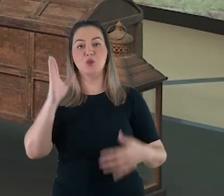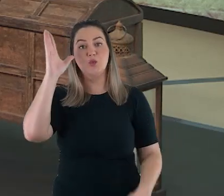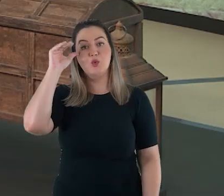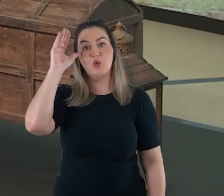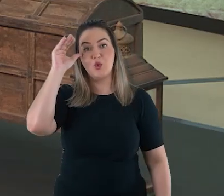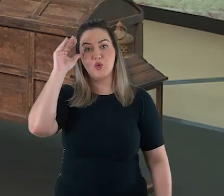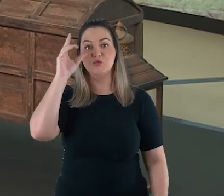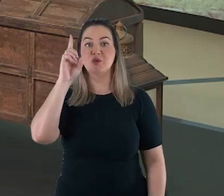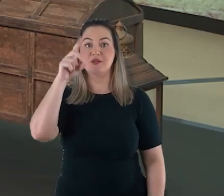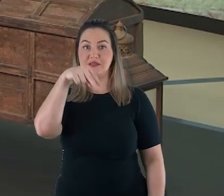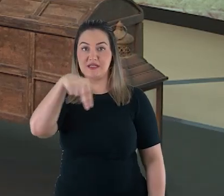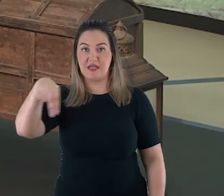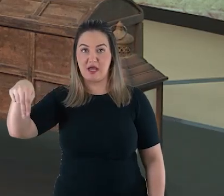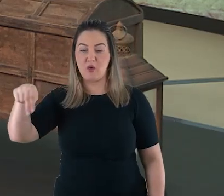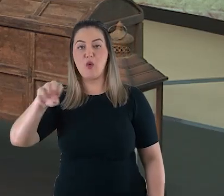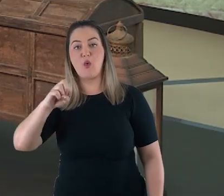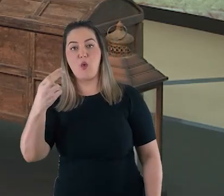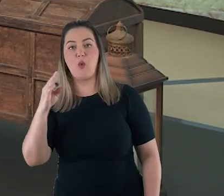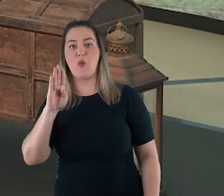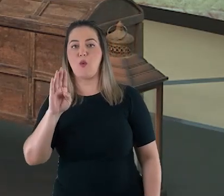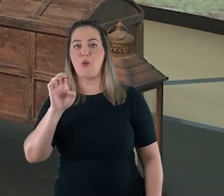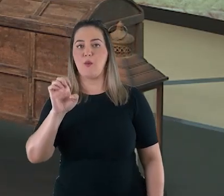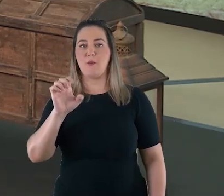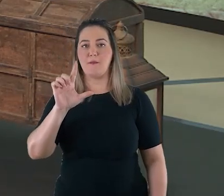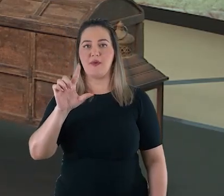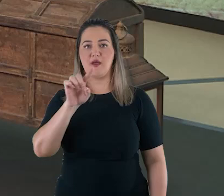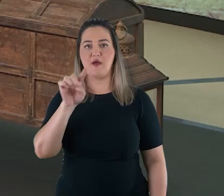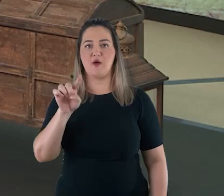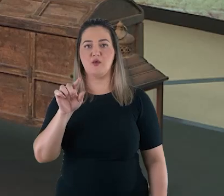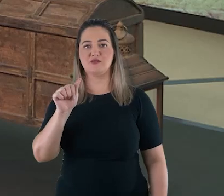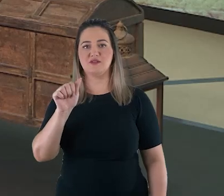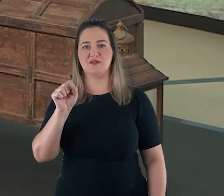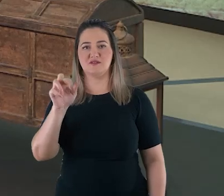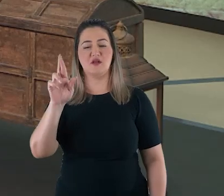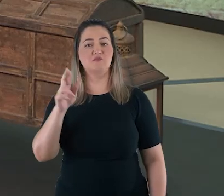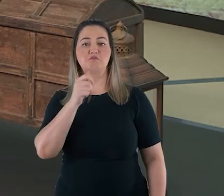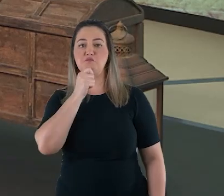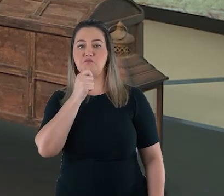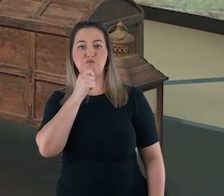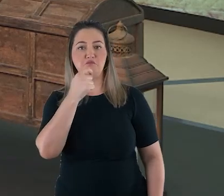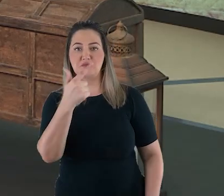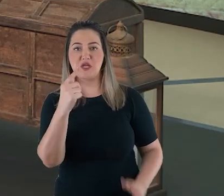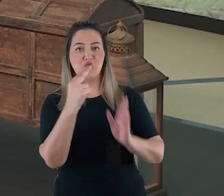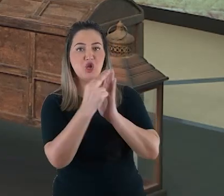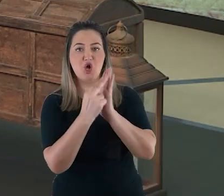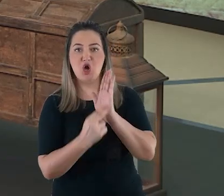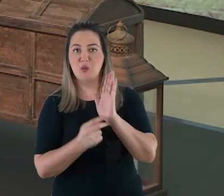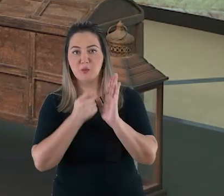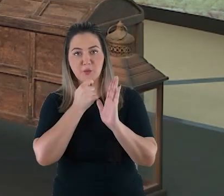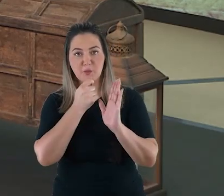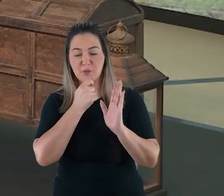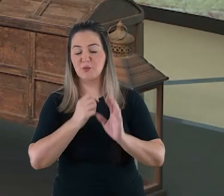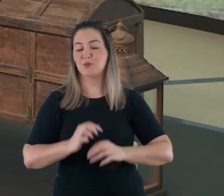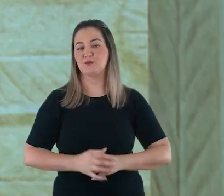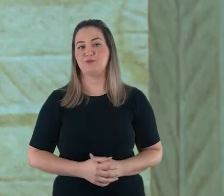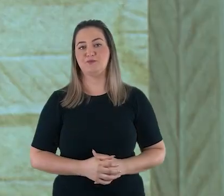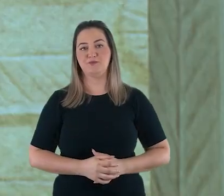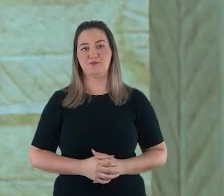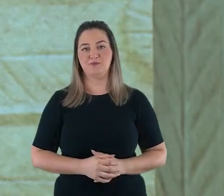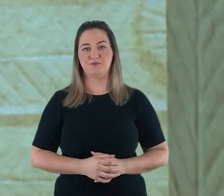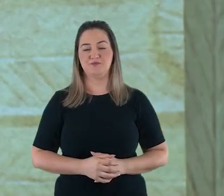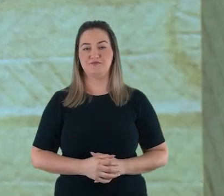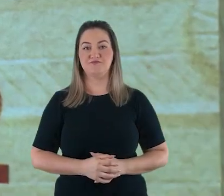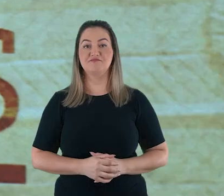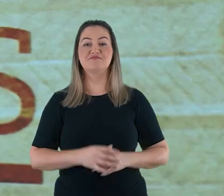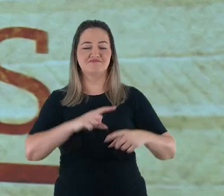nome de Daniel, ou Beltesazar, que é o seu nome babilônico, não é mencionado na lista desse prisma babilônico.